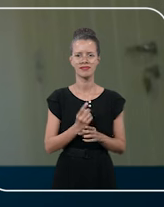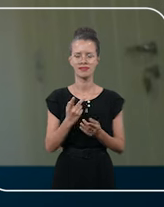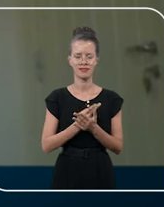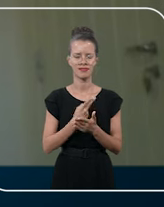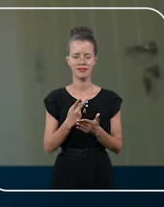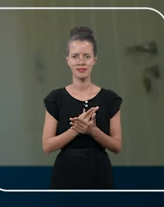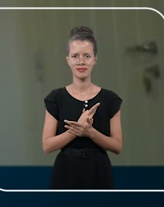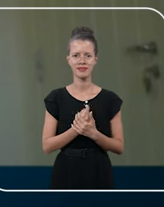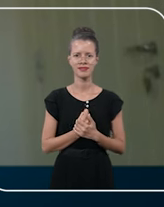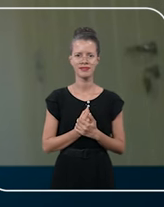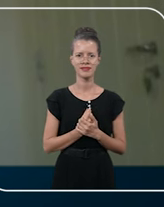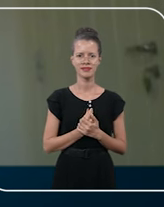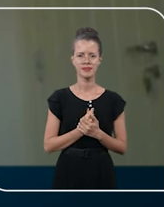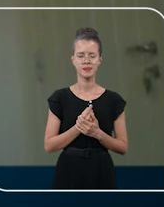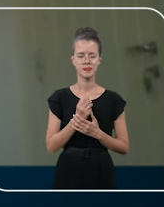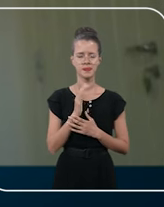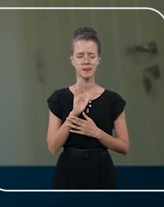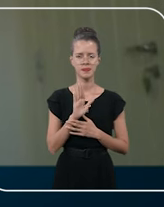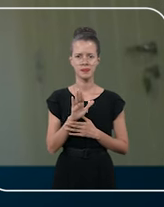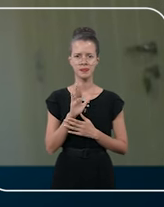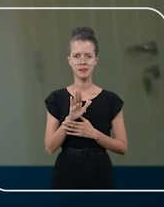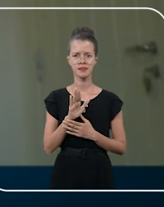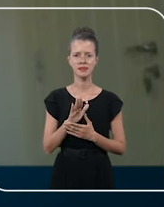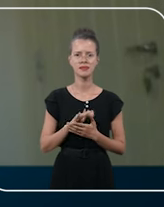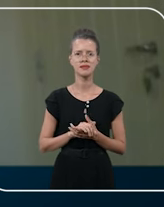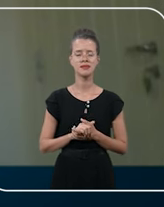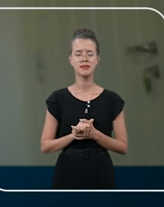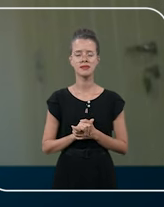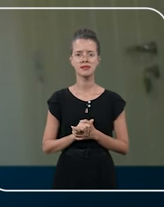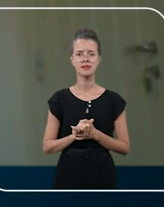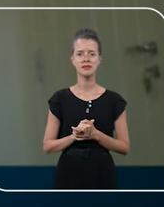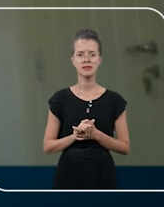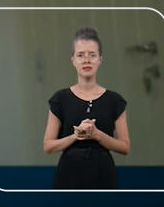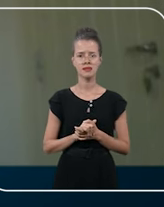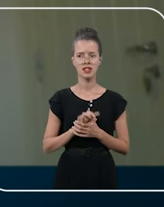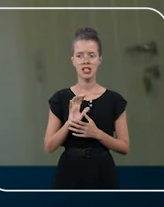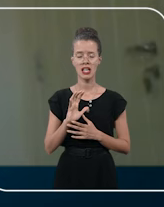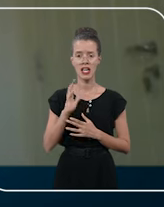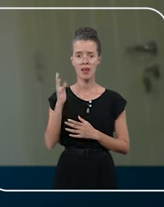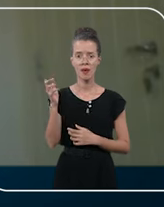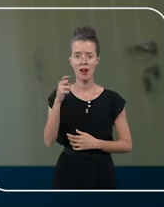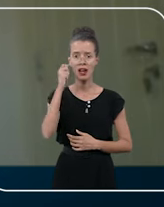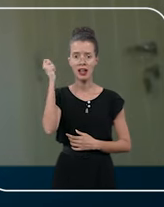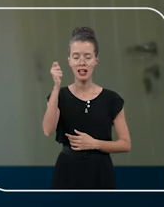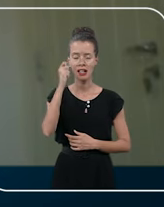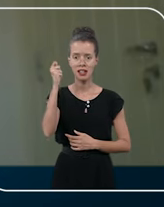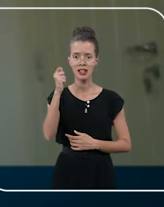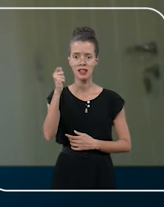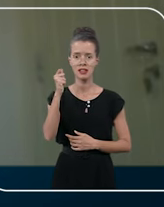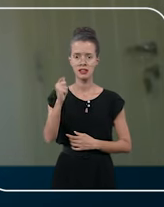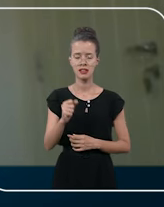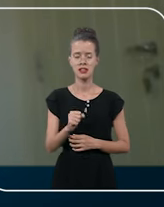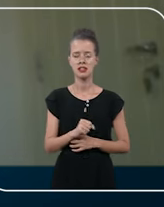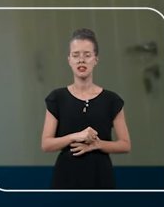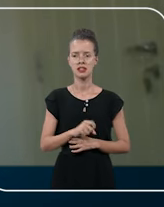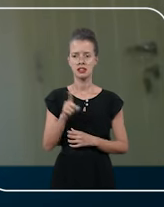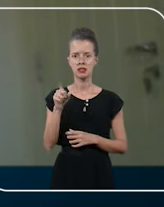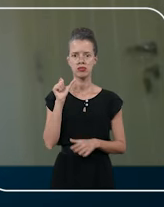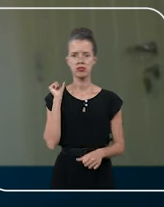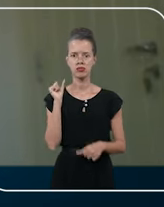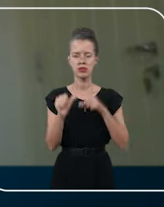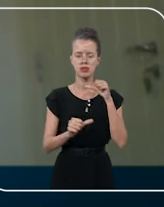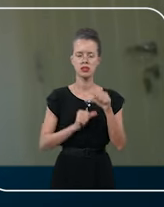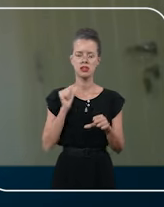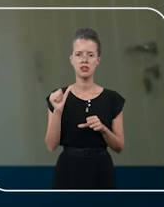a situação ela foi muito grave, foi um erro de diagnóstico ali que mudou realmente